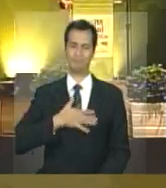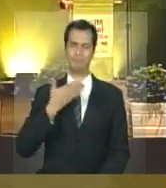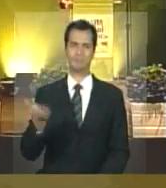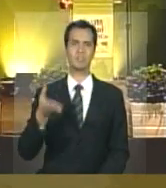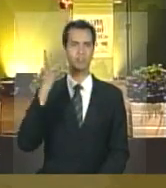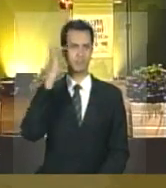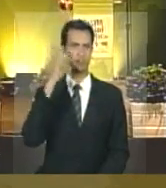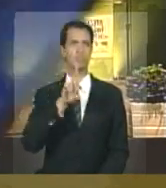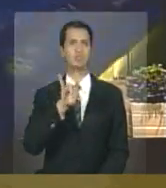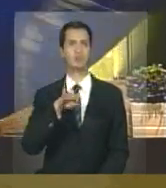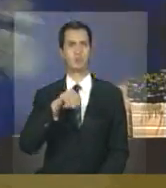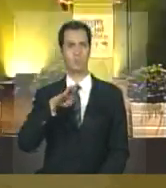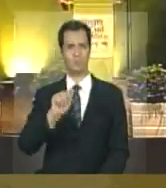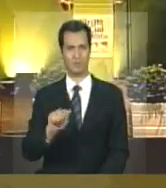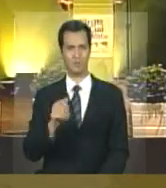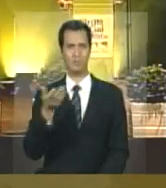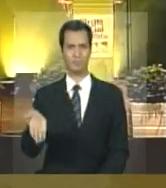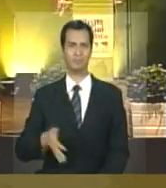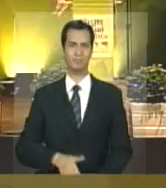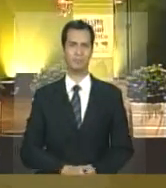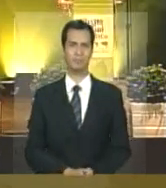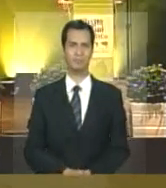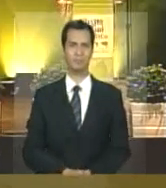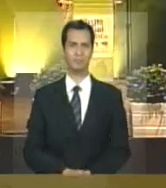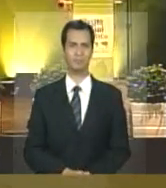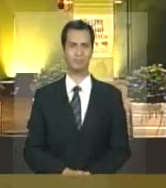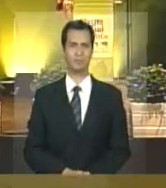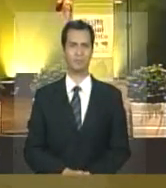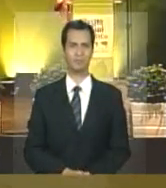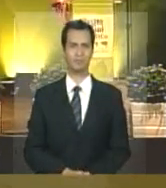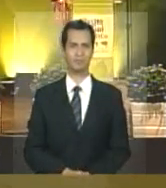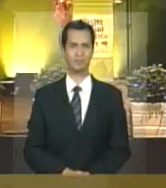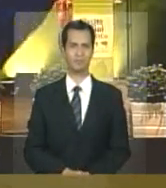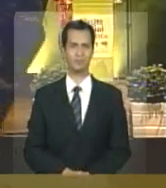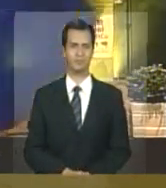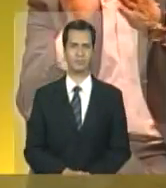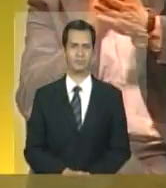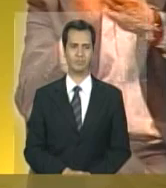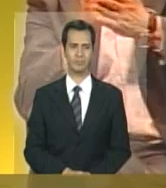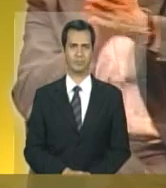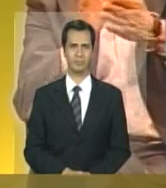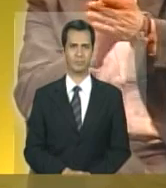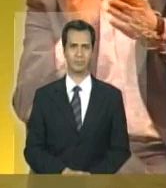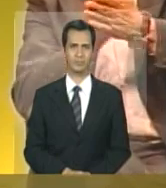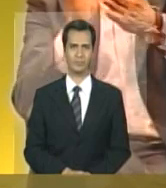companheira Dilma Rousseff, se me permite lhe chamar de presidenta.